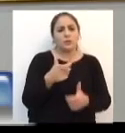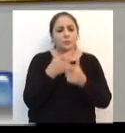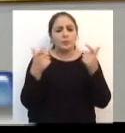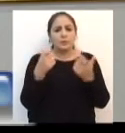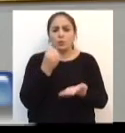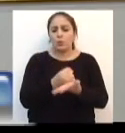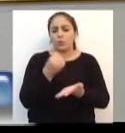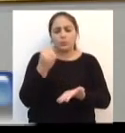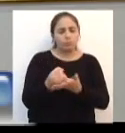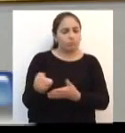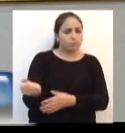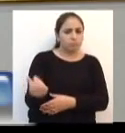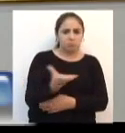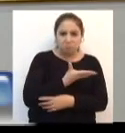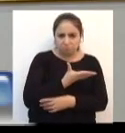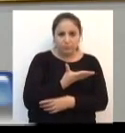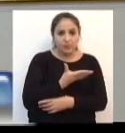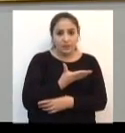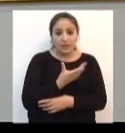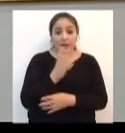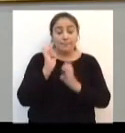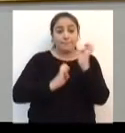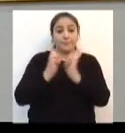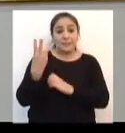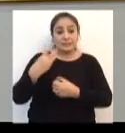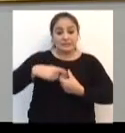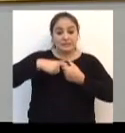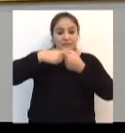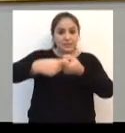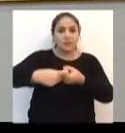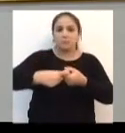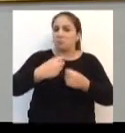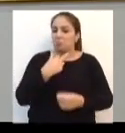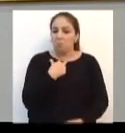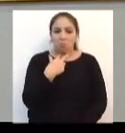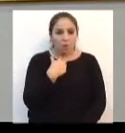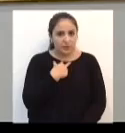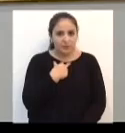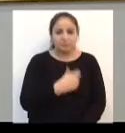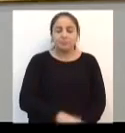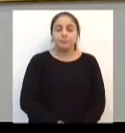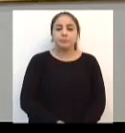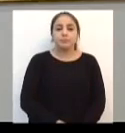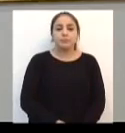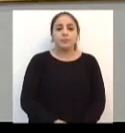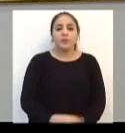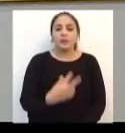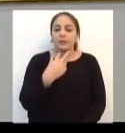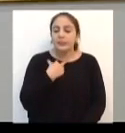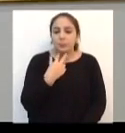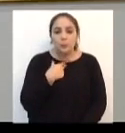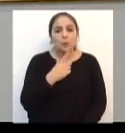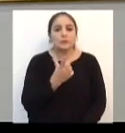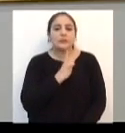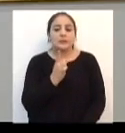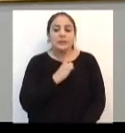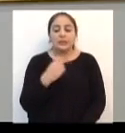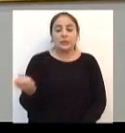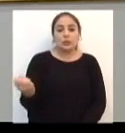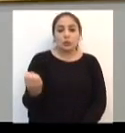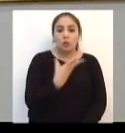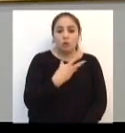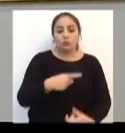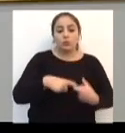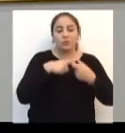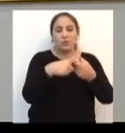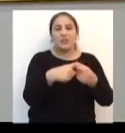de contratos novos com empresas terceirizadas, ampliação de equipes, não deve acontecer celebração de novos convênios